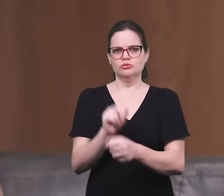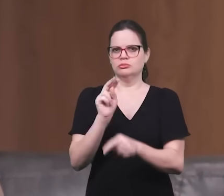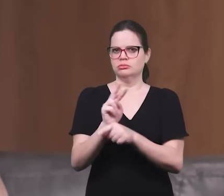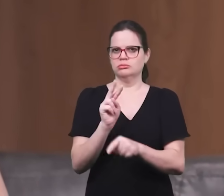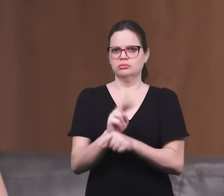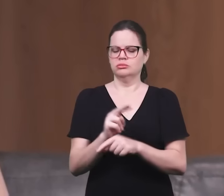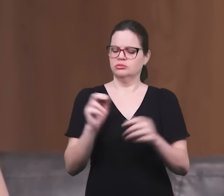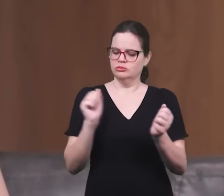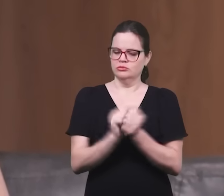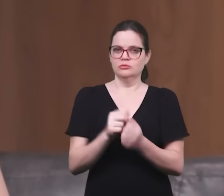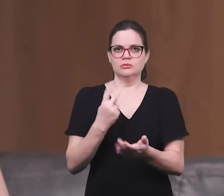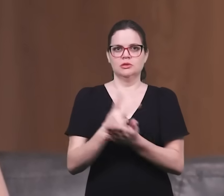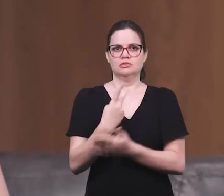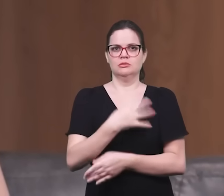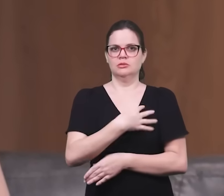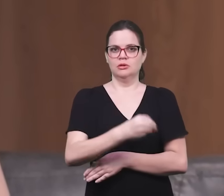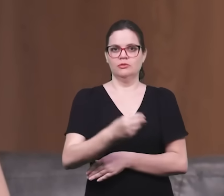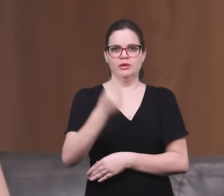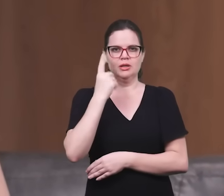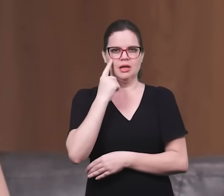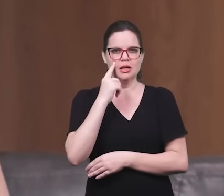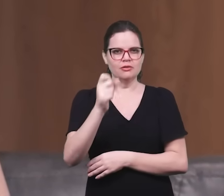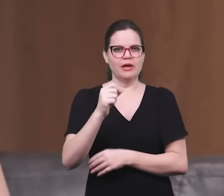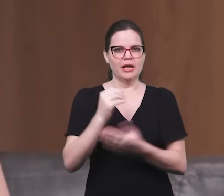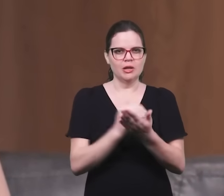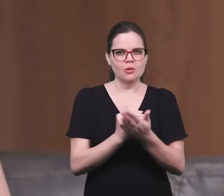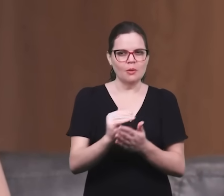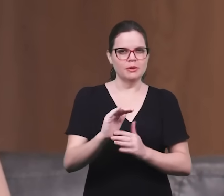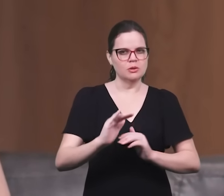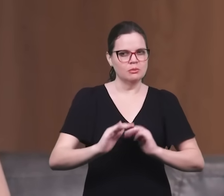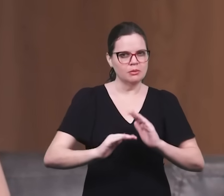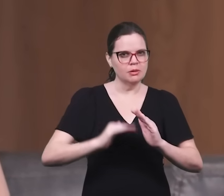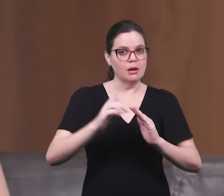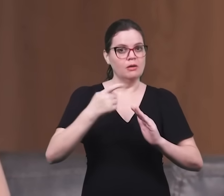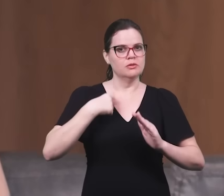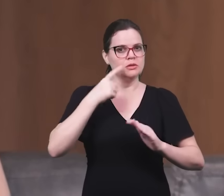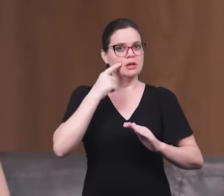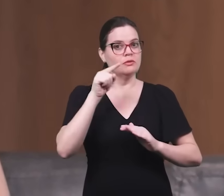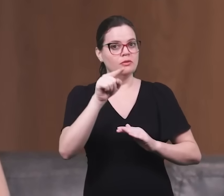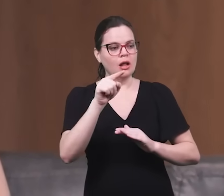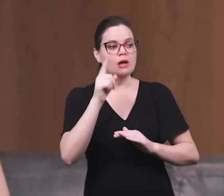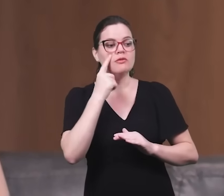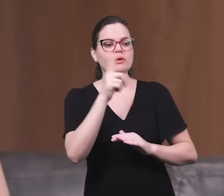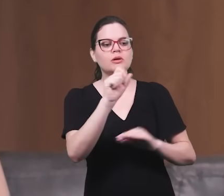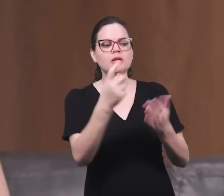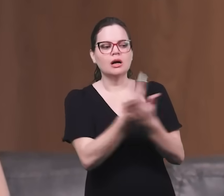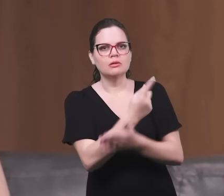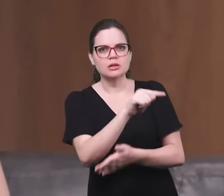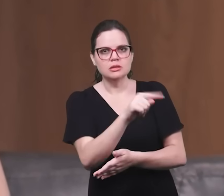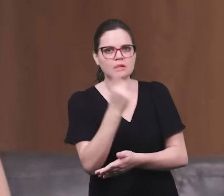Então, fica do lado do seu filho. Ele deu um voo um pouquinho mais longo, você fica lá, vai lá ver